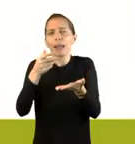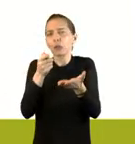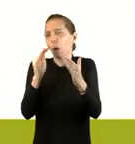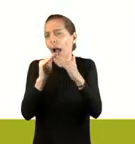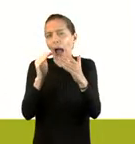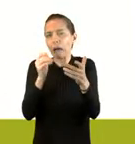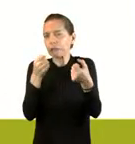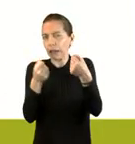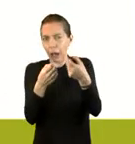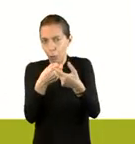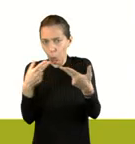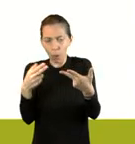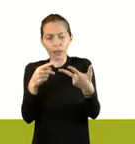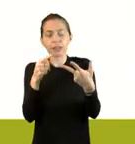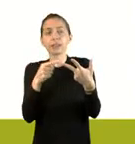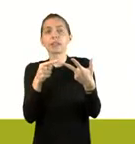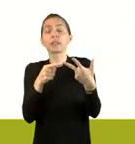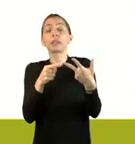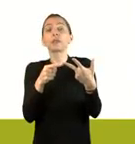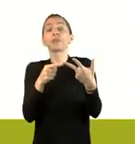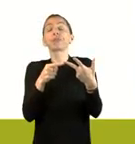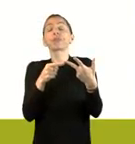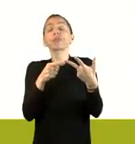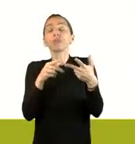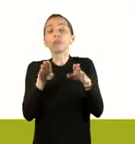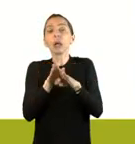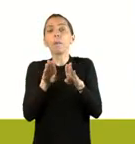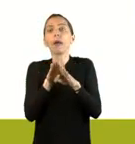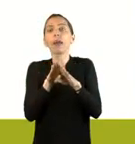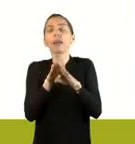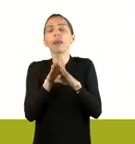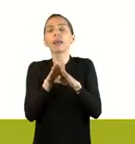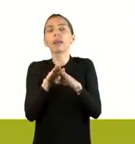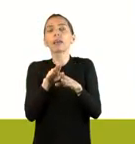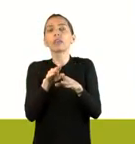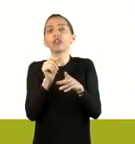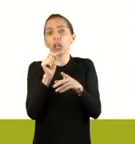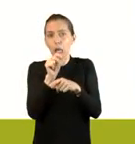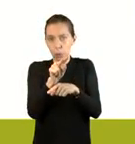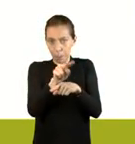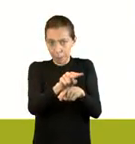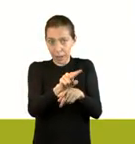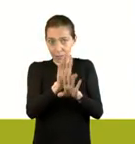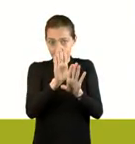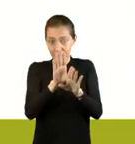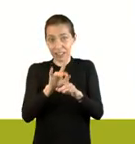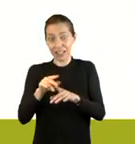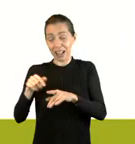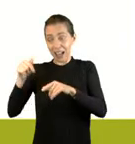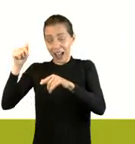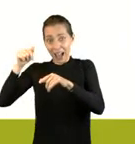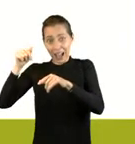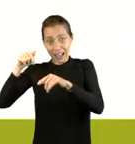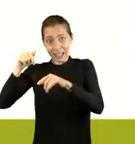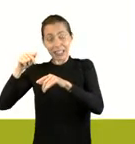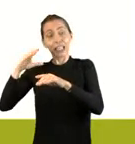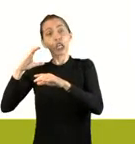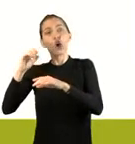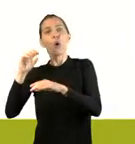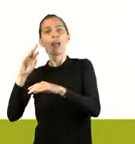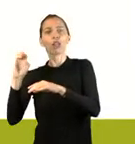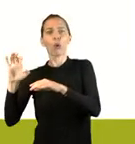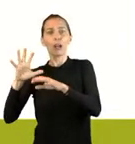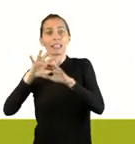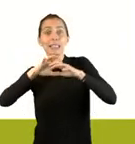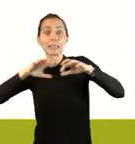emprestar dinheiro, e as corretoras com os investimentos. Mas isso tem mudado aos poucos. Então, qual a diferença de uma corretora